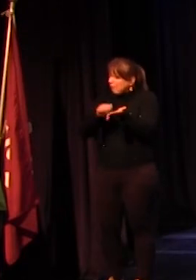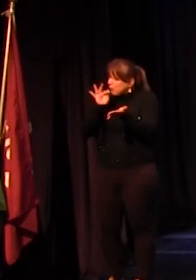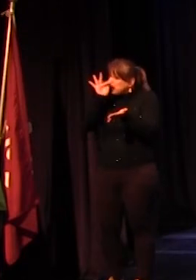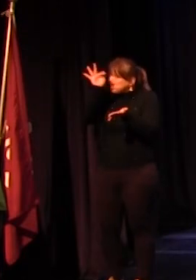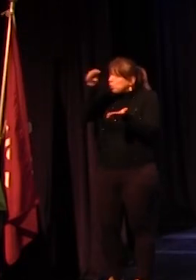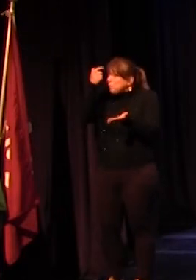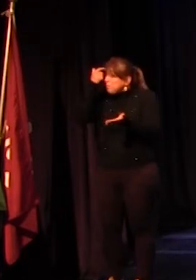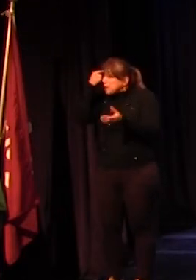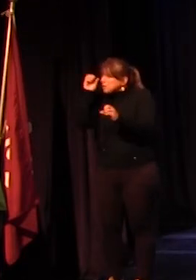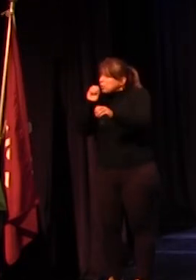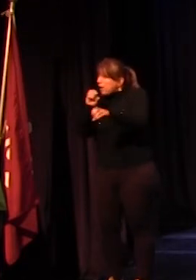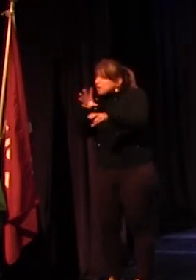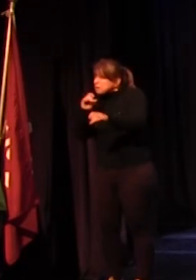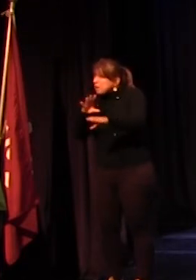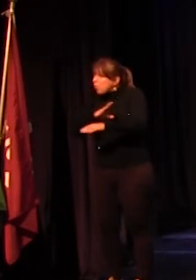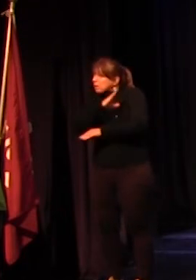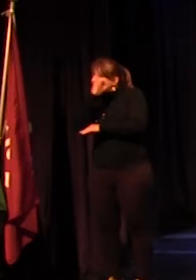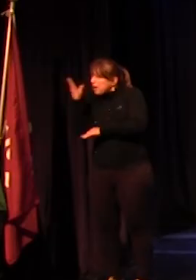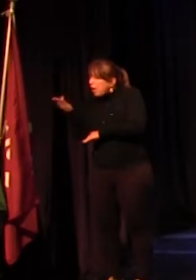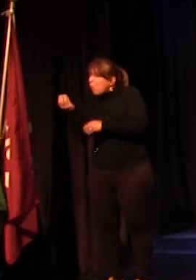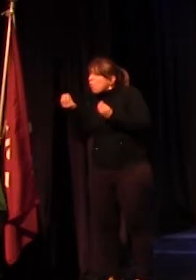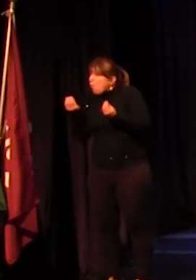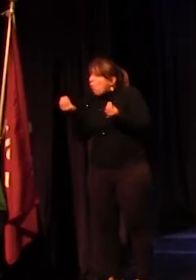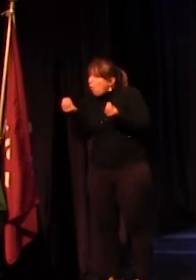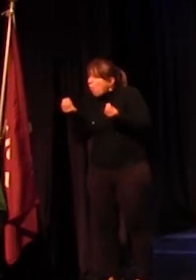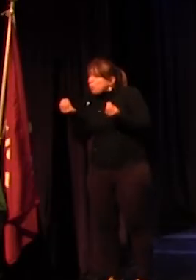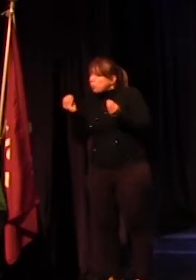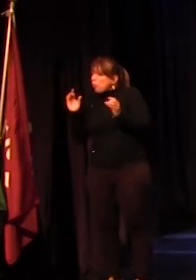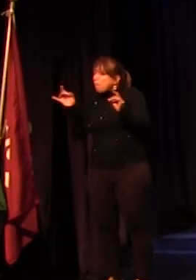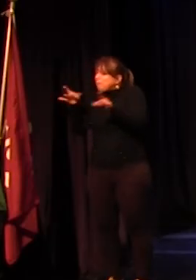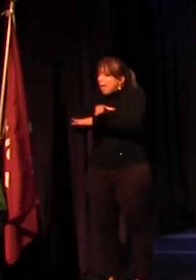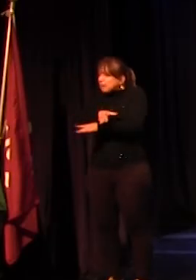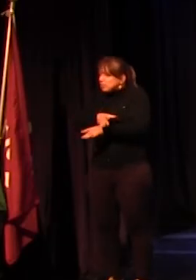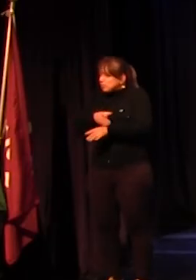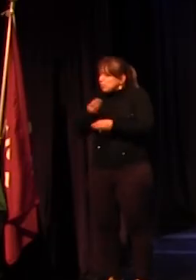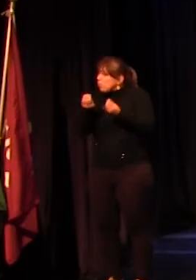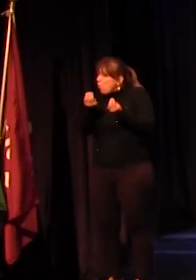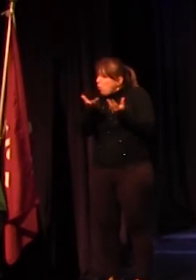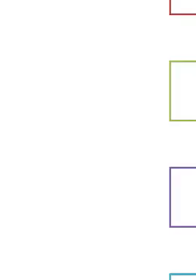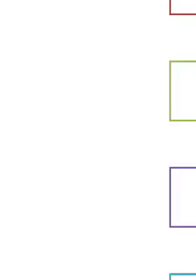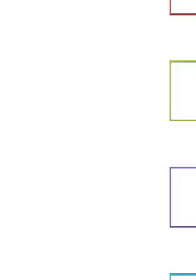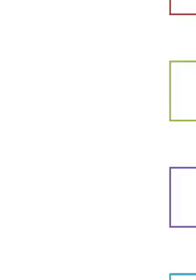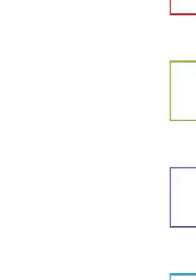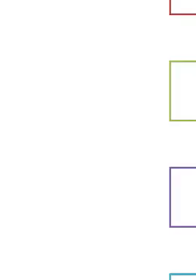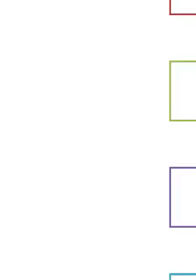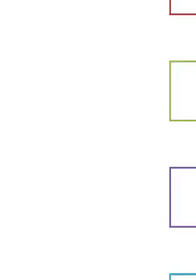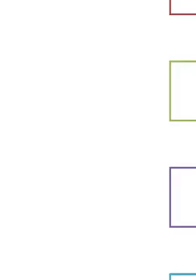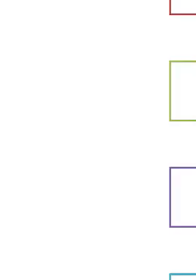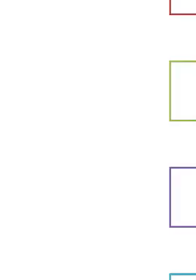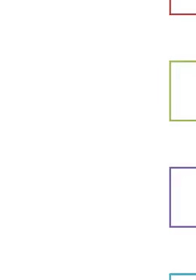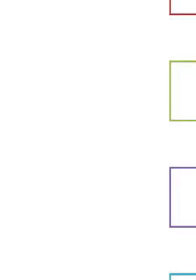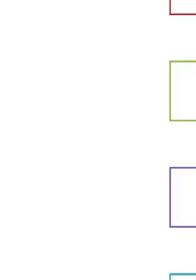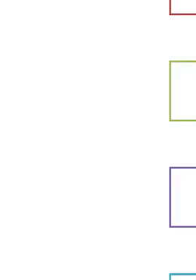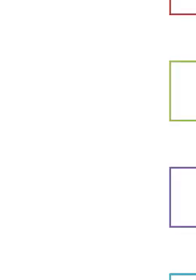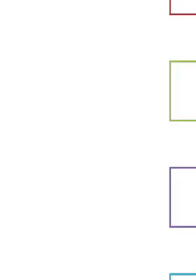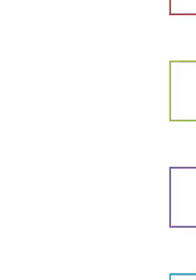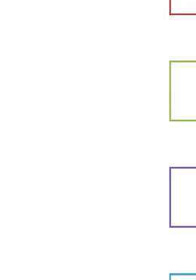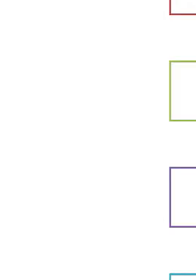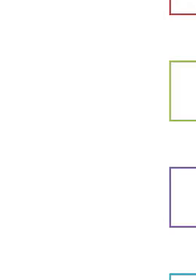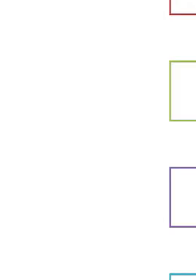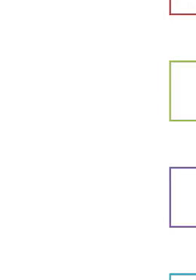penso numa educação integral para o meu aluno? O que eu penso em relação a isso, né? também maximiza a